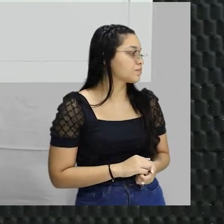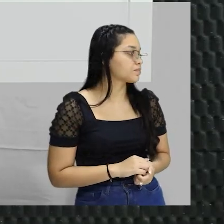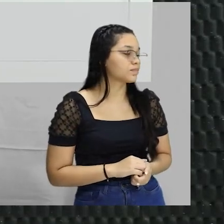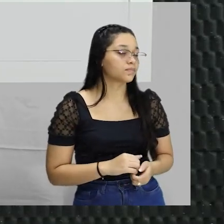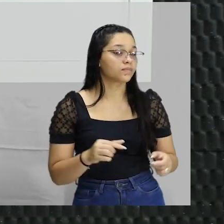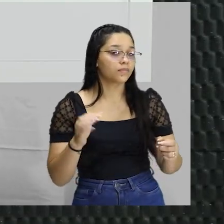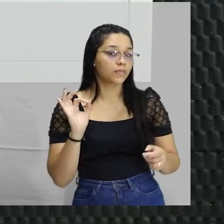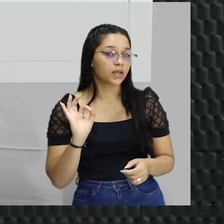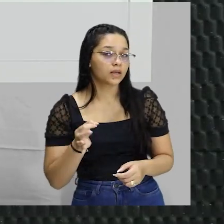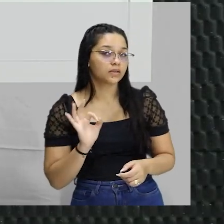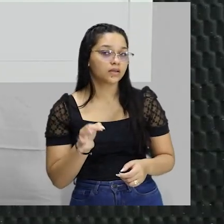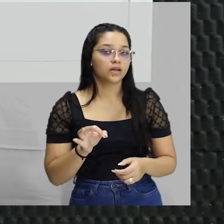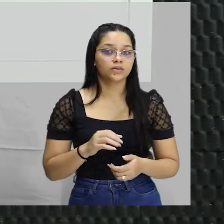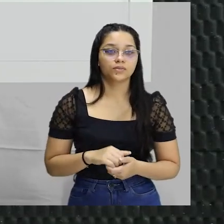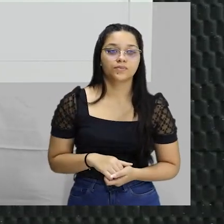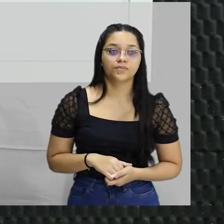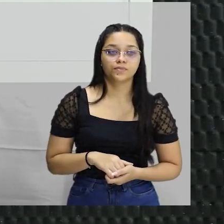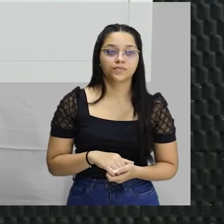certo?